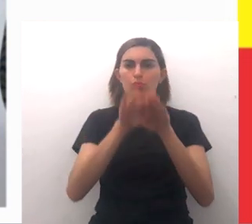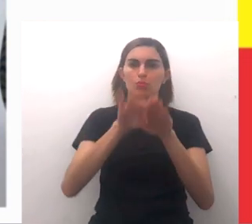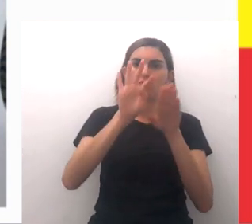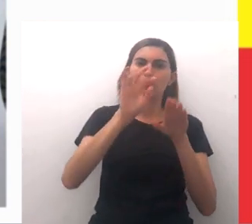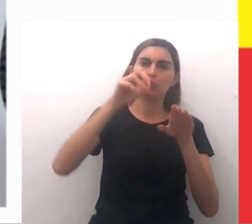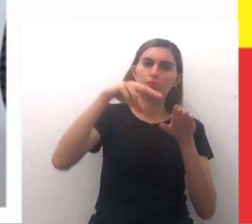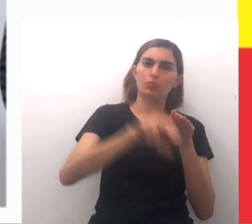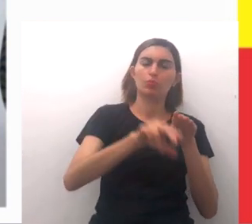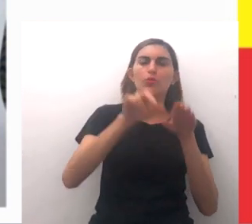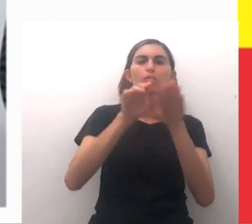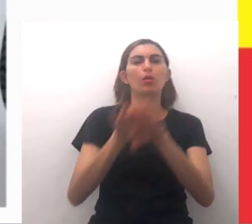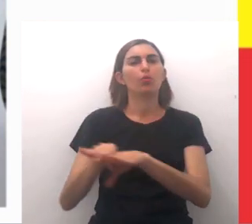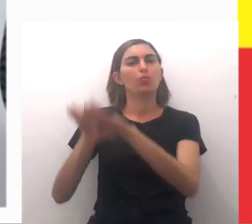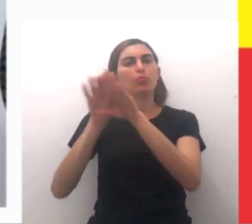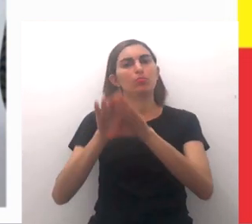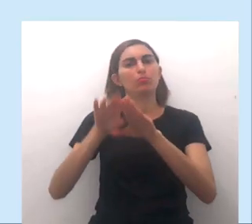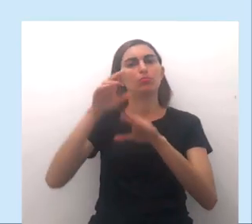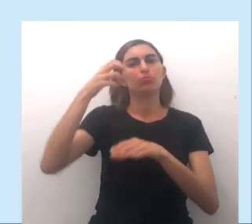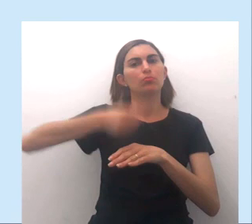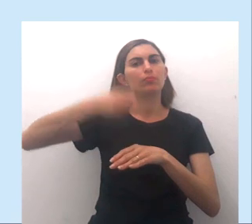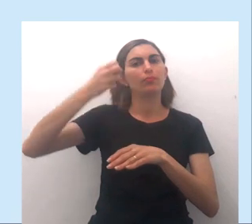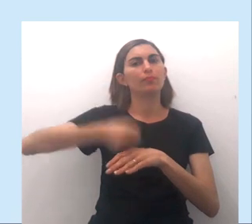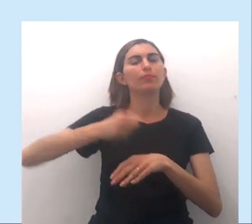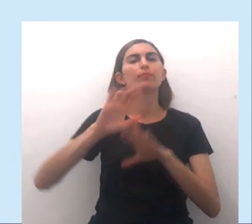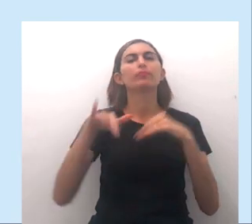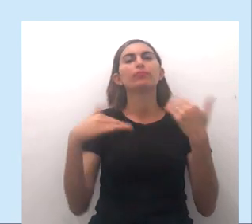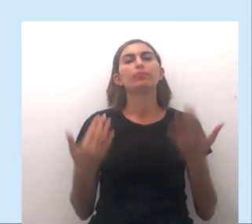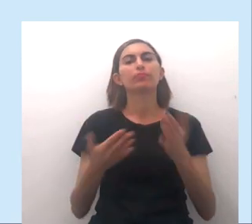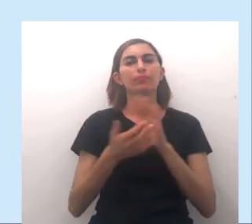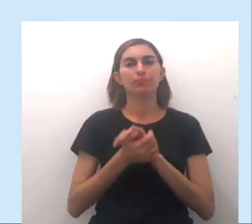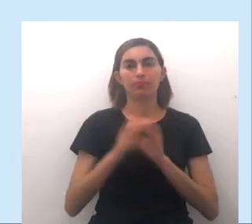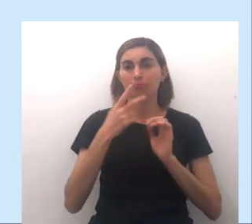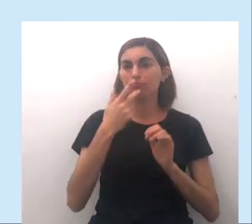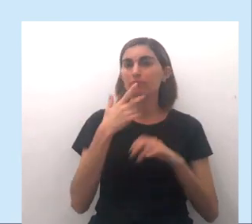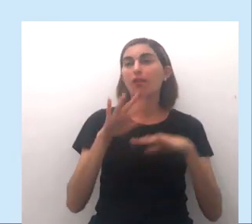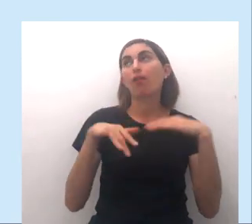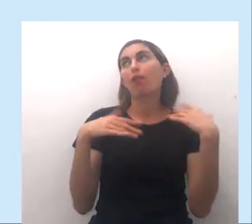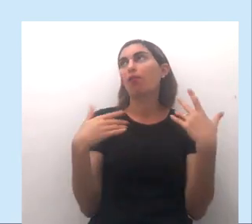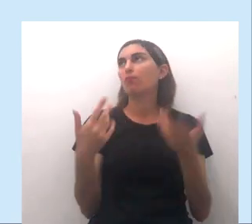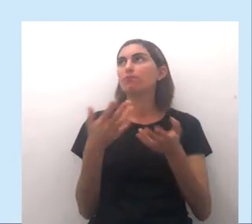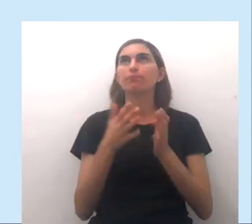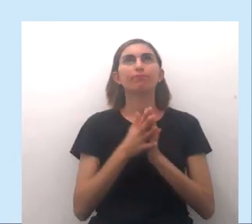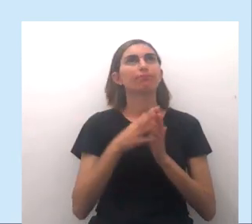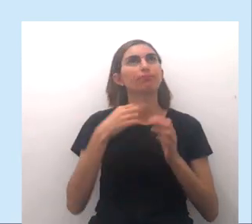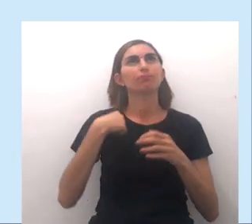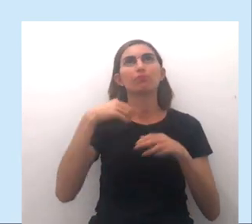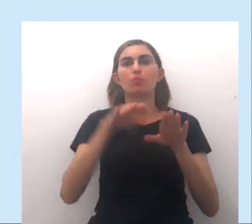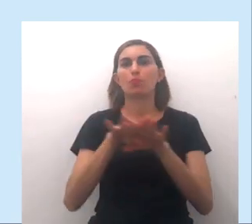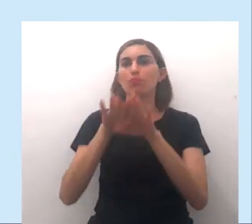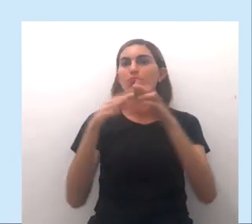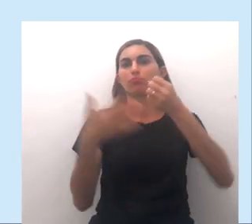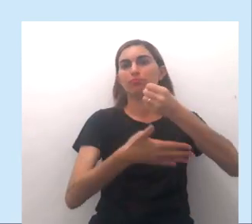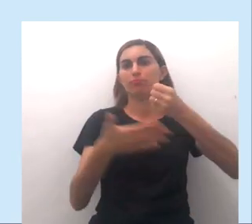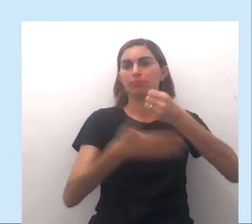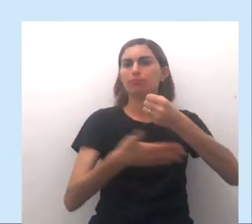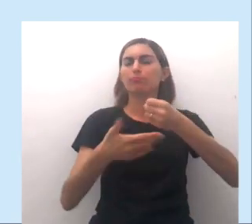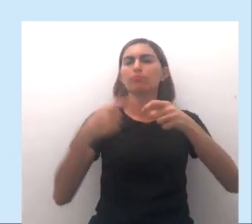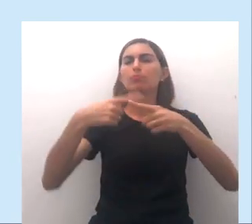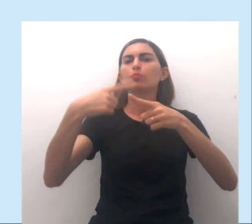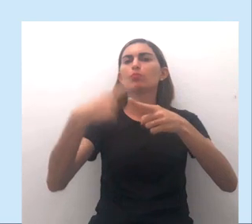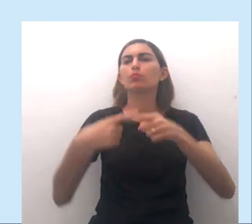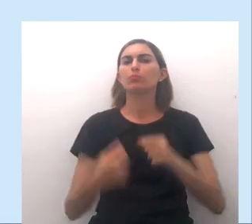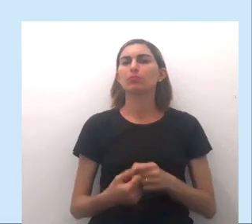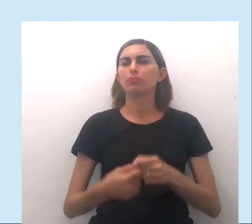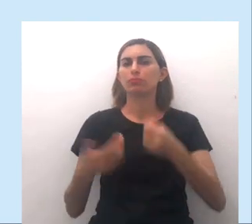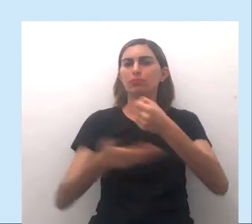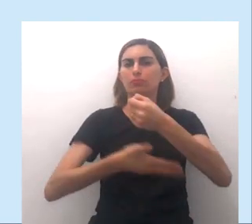que é comum na lata de leite? Você vai dizer, ah, é comum a base. Por quê? A